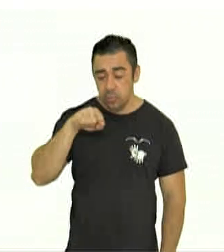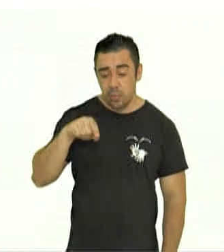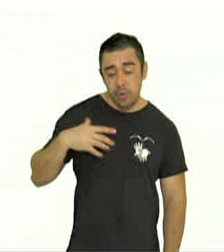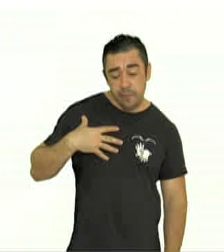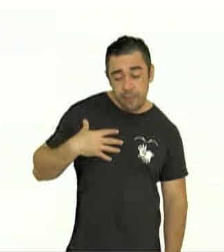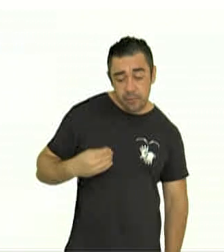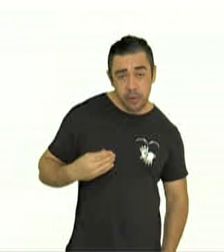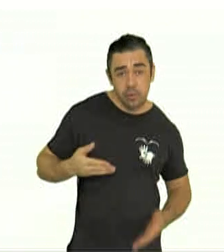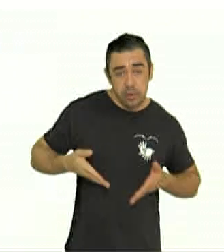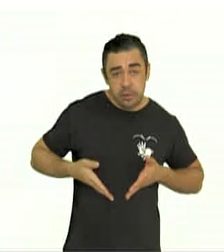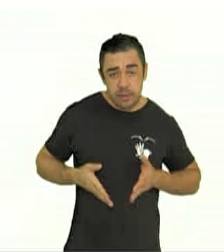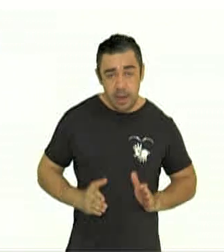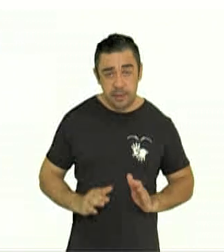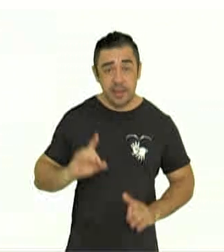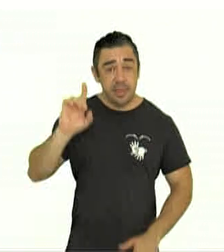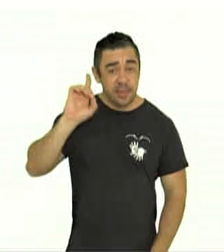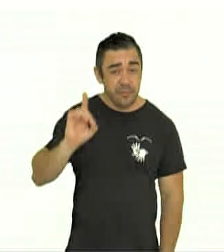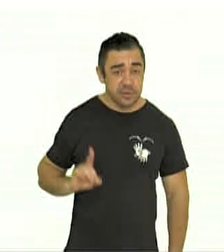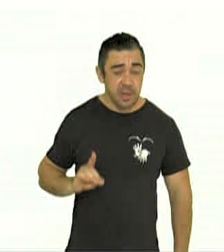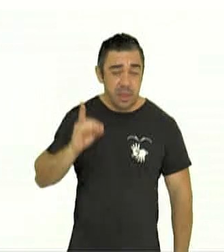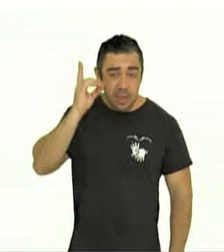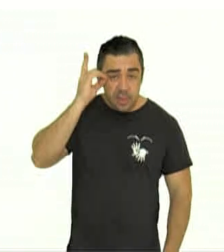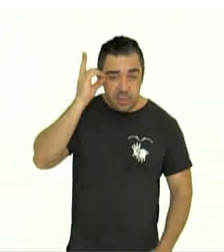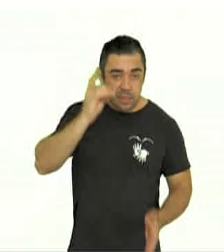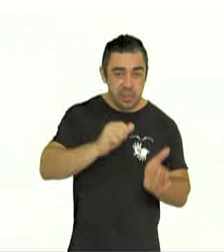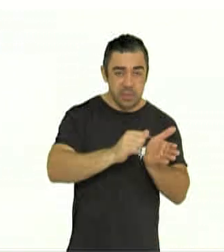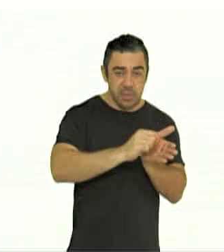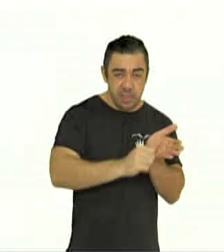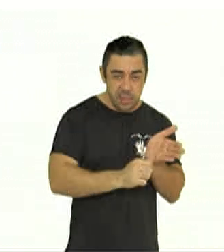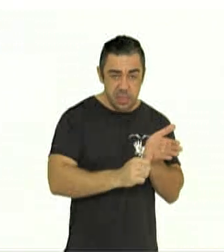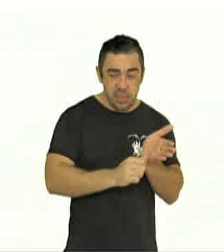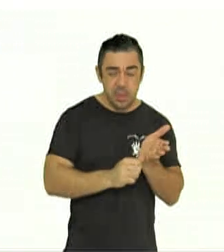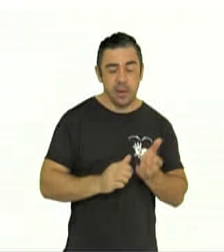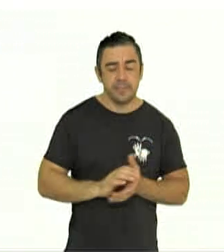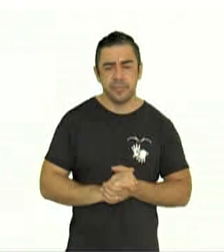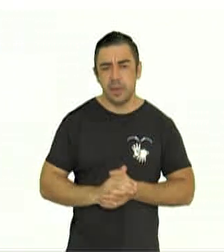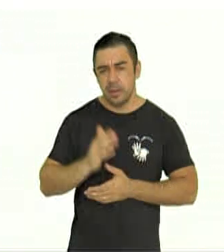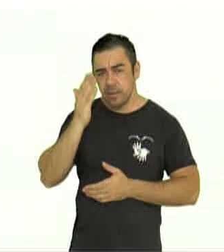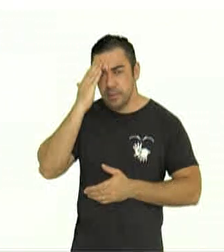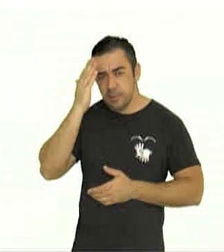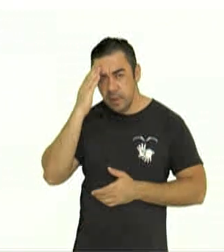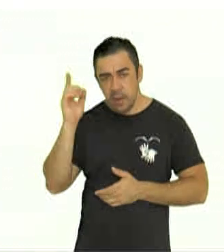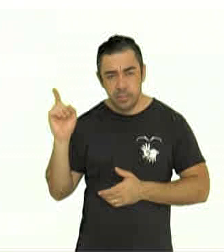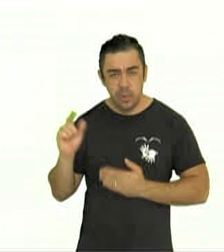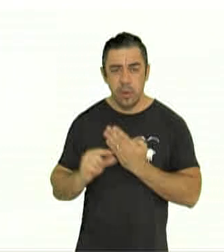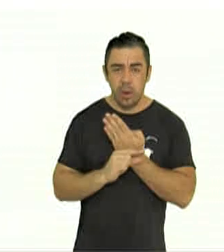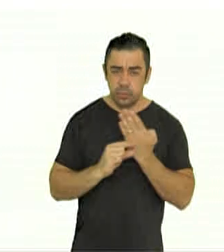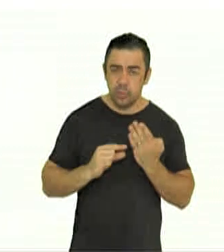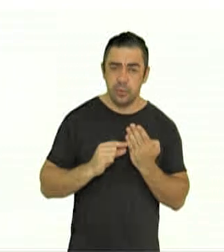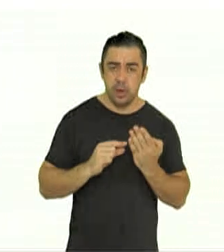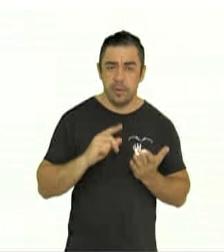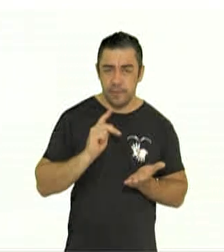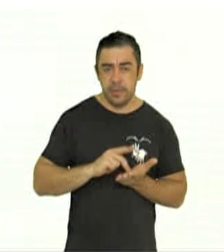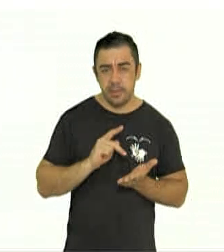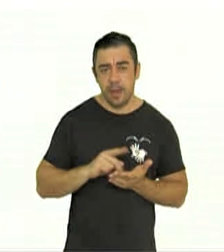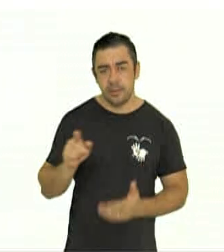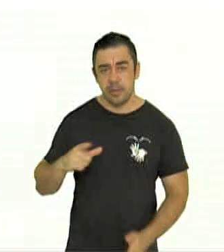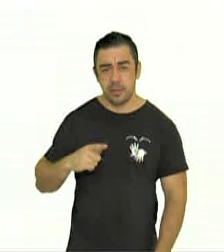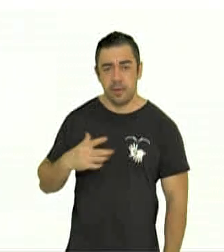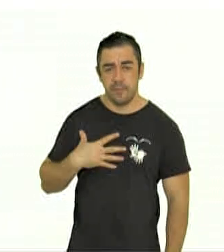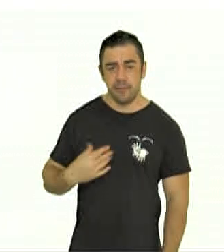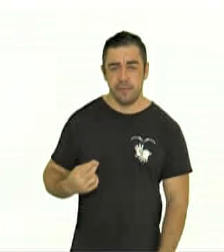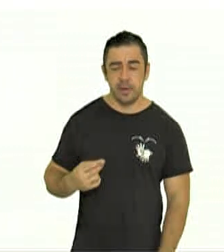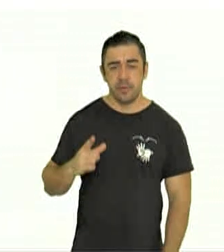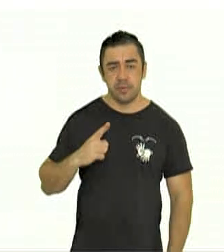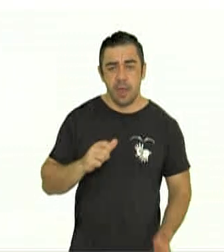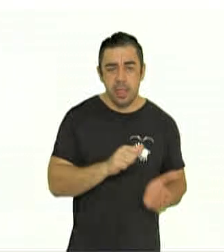filho portador de síndrome de Down. Sabe-se que Teza, o autor, né, ele tem de fato um filho portador da síndrome